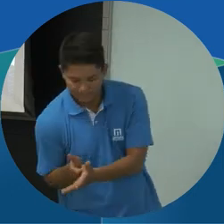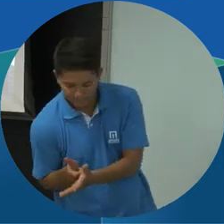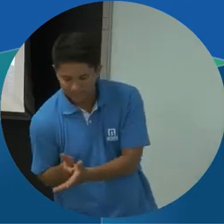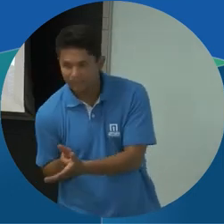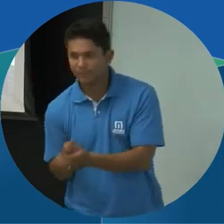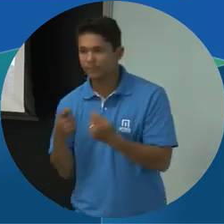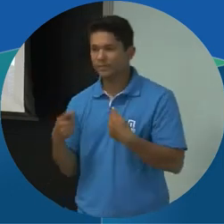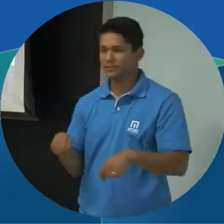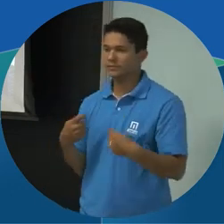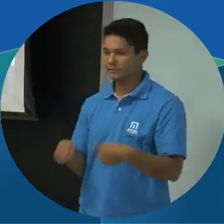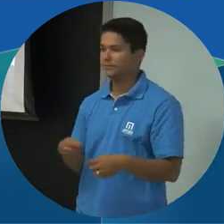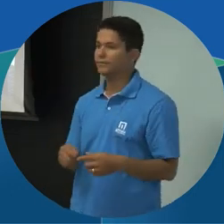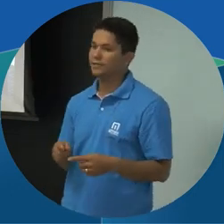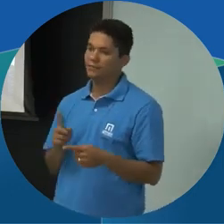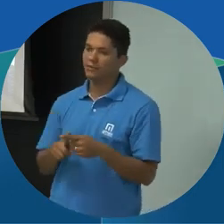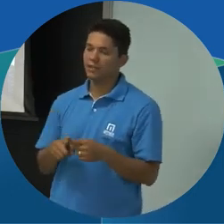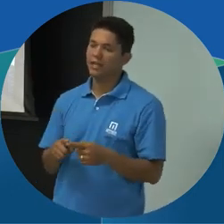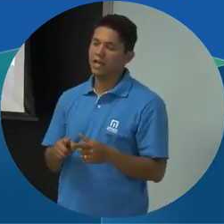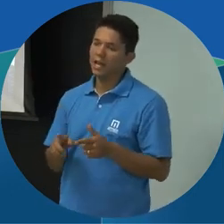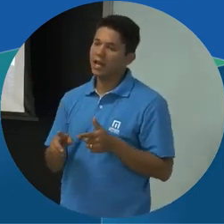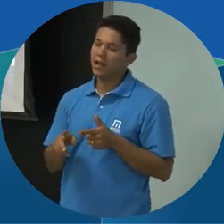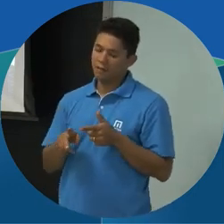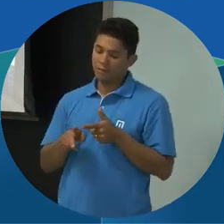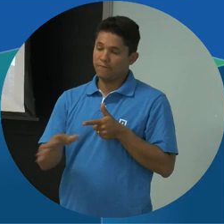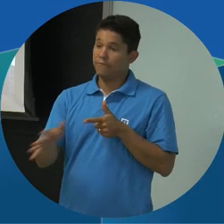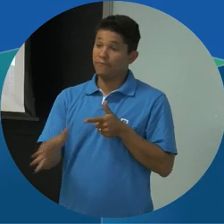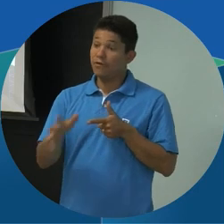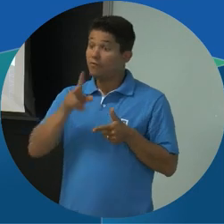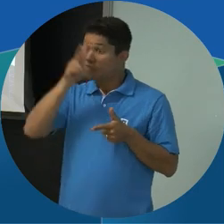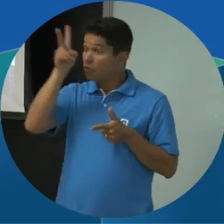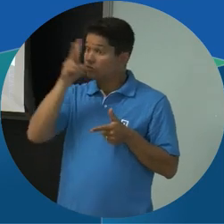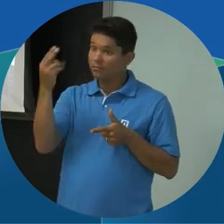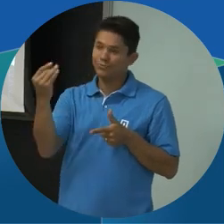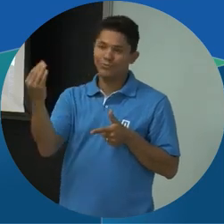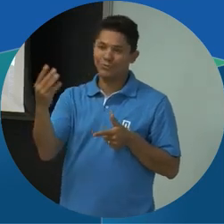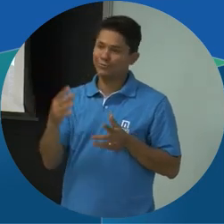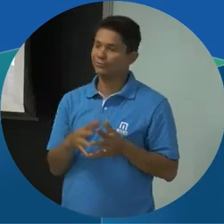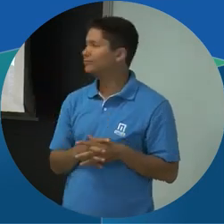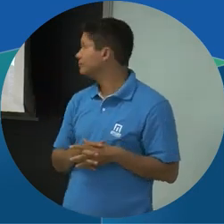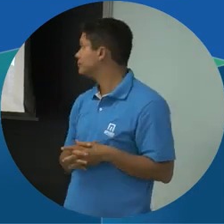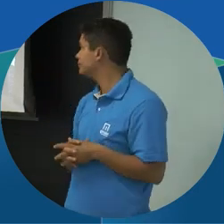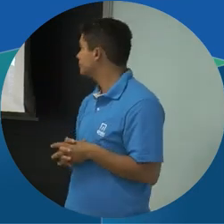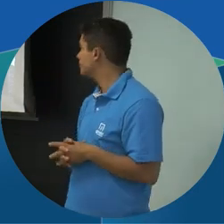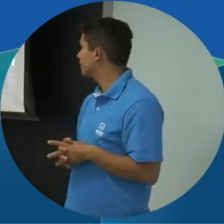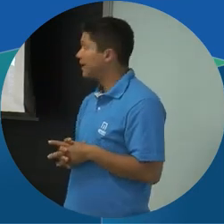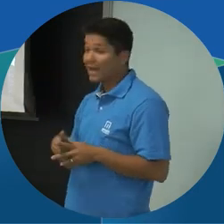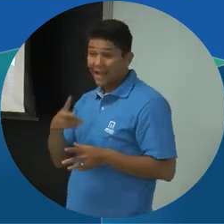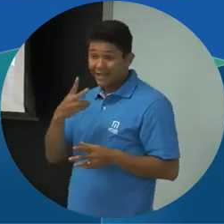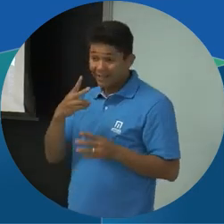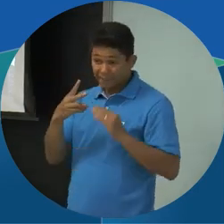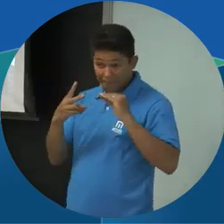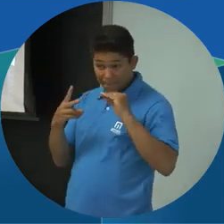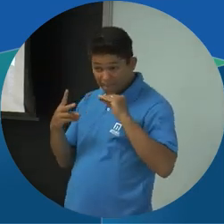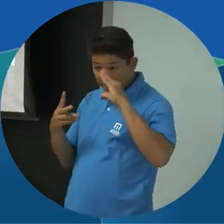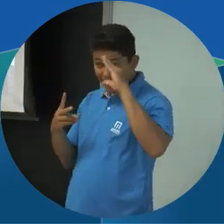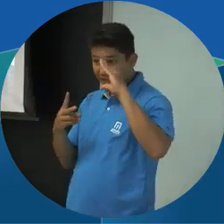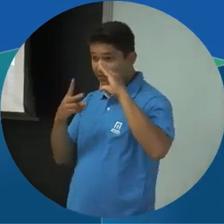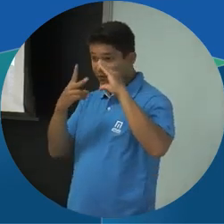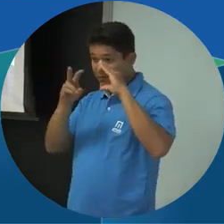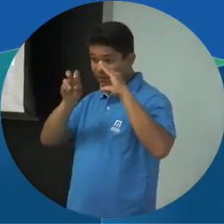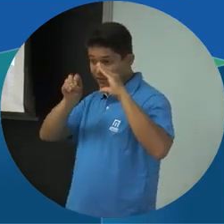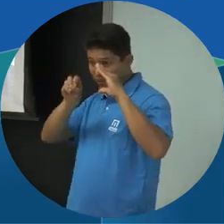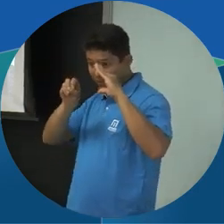força, assim, aparentemente não, mas é uma força muito grande. Tá? E a partir de 250 newtons,